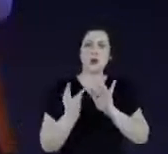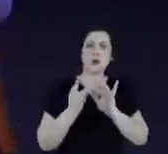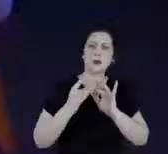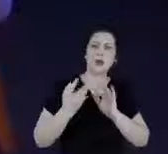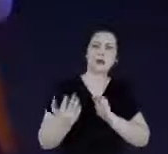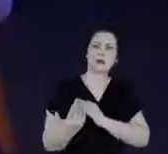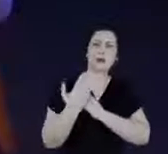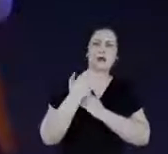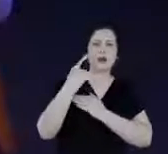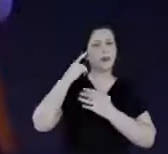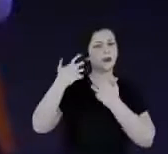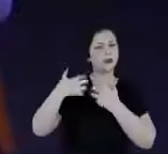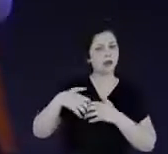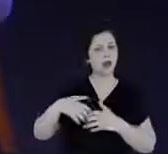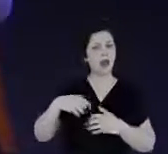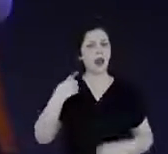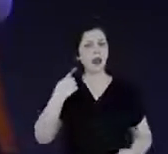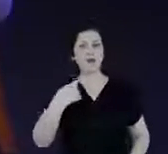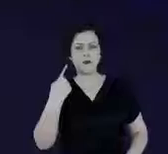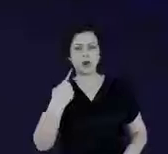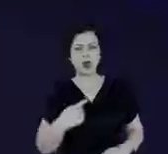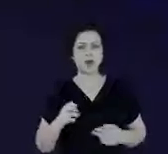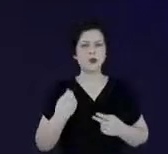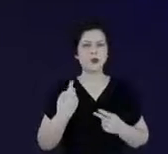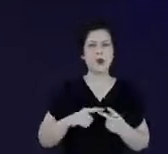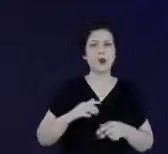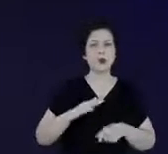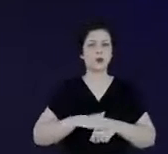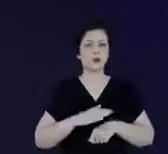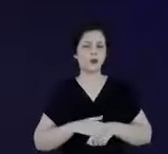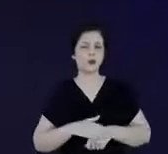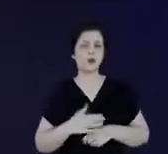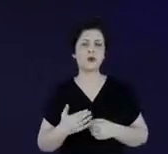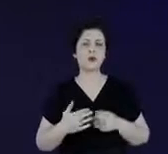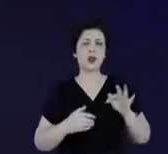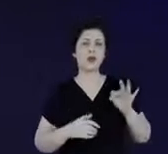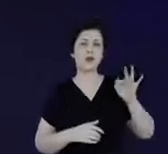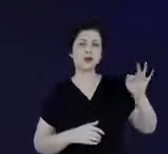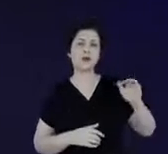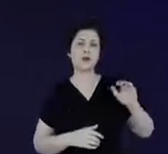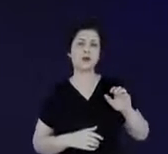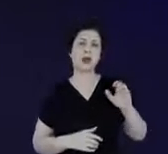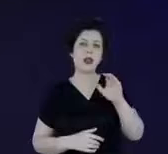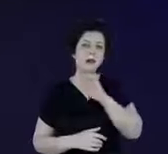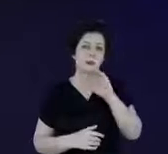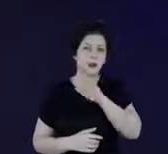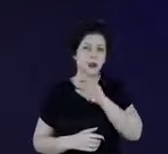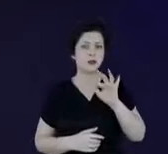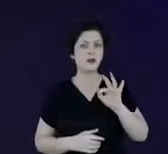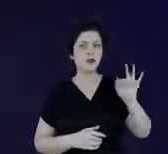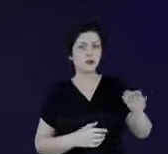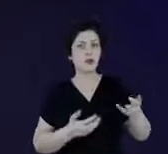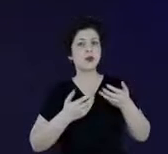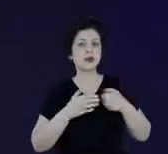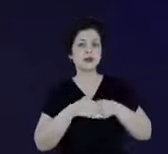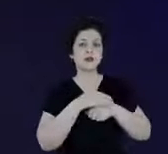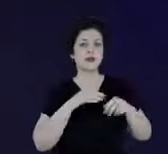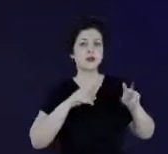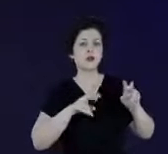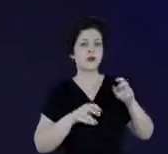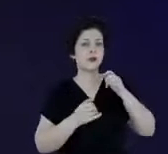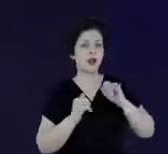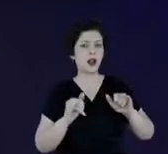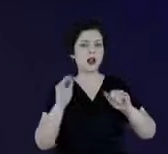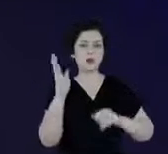pensar contem comigo seja como advogado como produtor do Expresso futuro quero falar mais do setor elétrico no Brasil também e